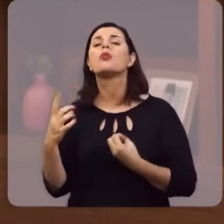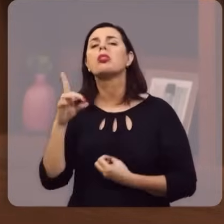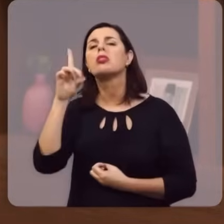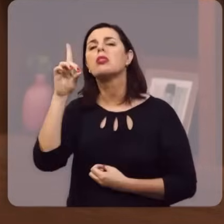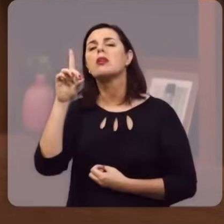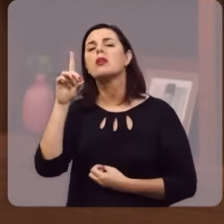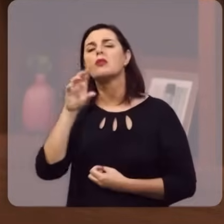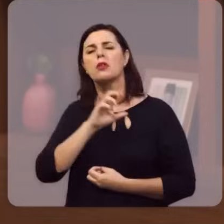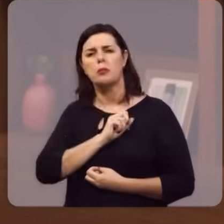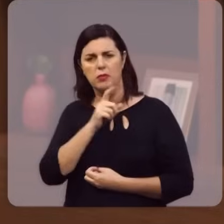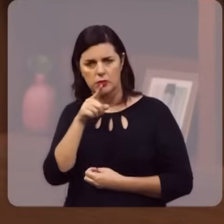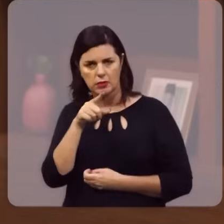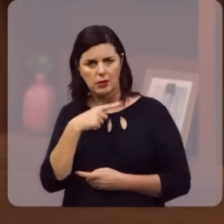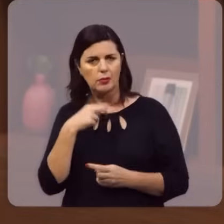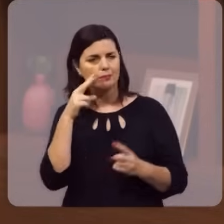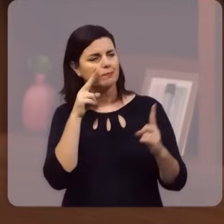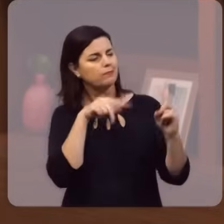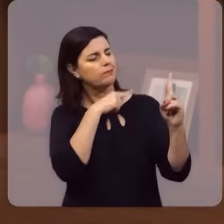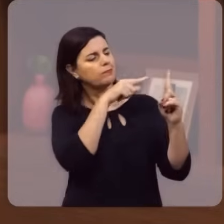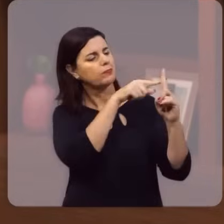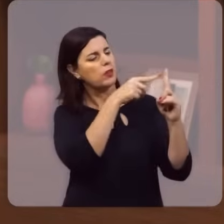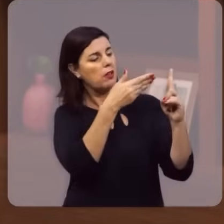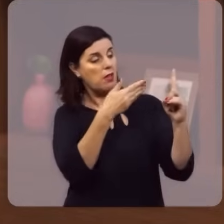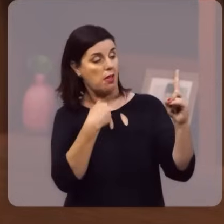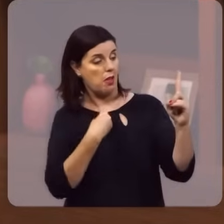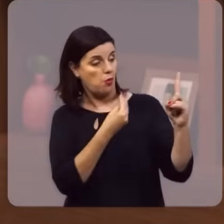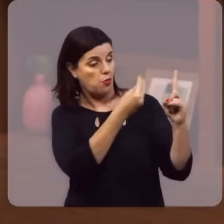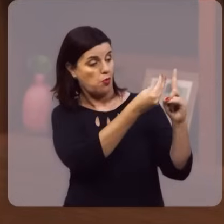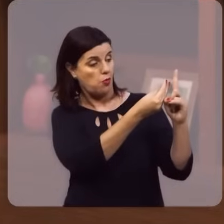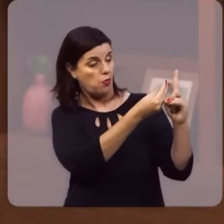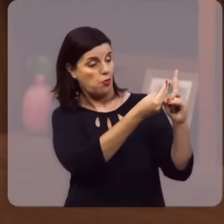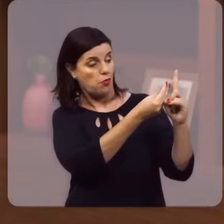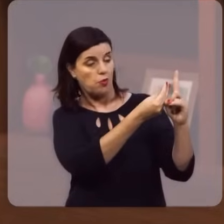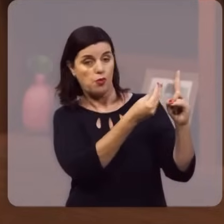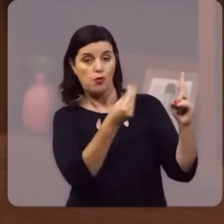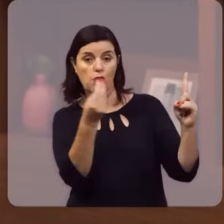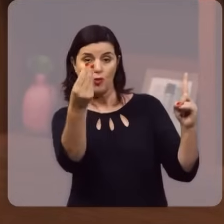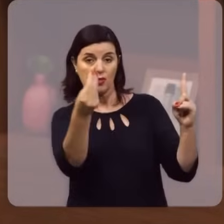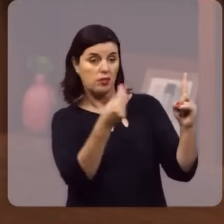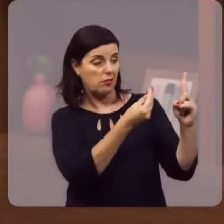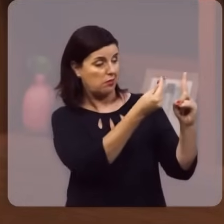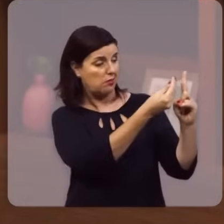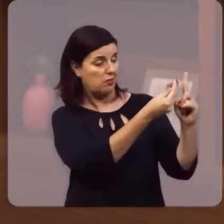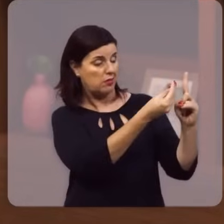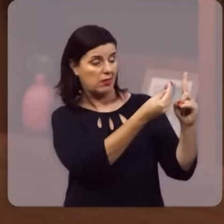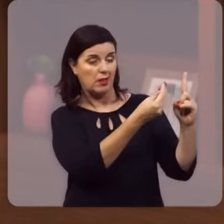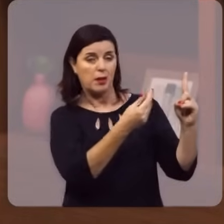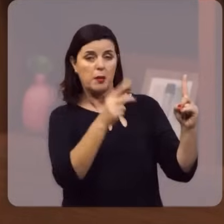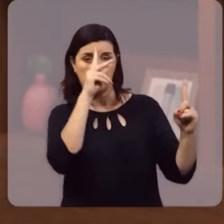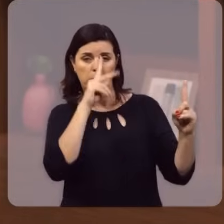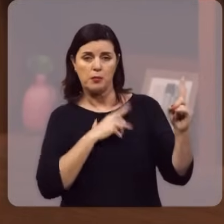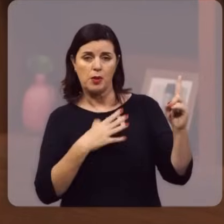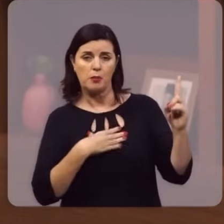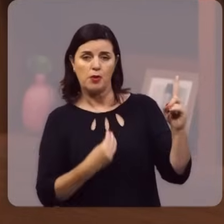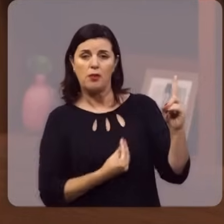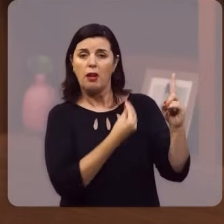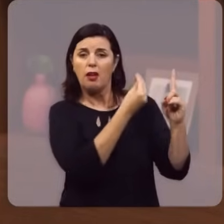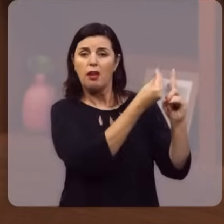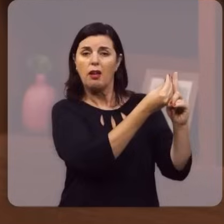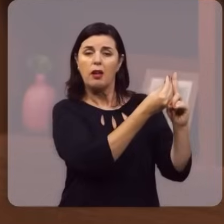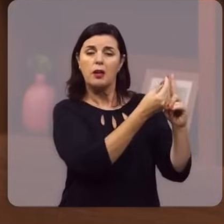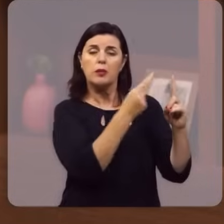olha para Cruz lá devia estar eu e você e Deus entregou o seu próprio filho